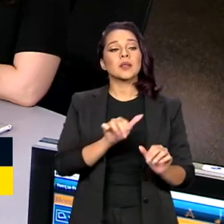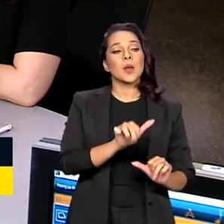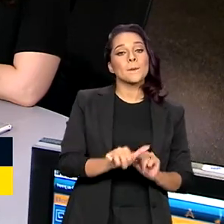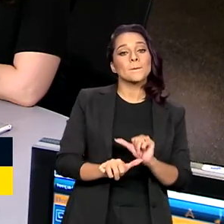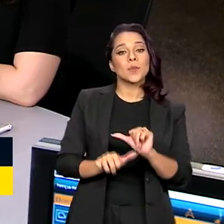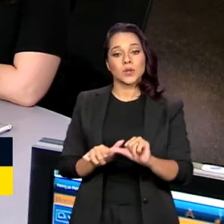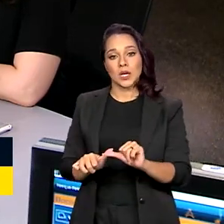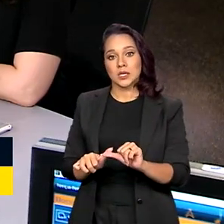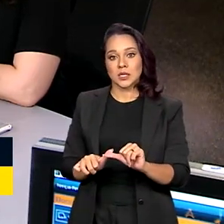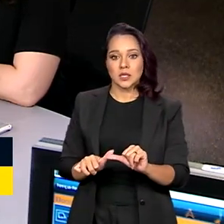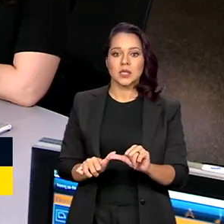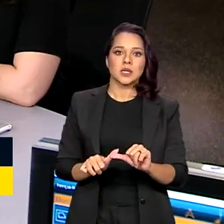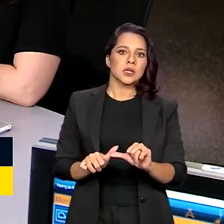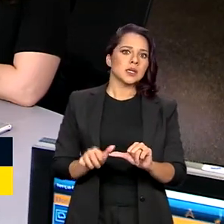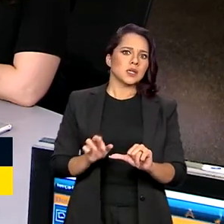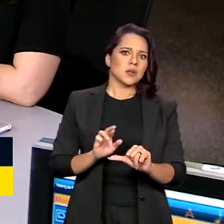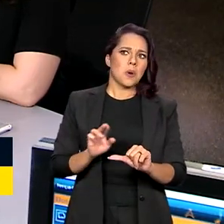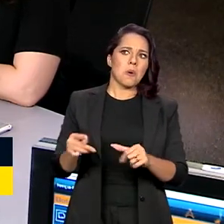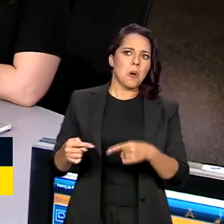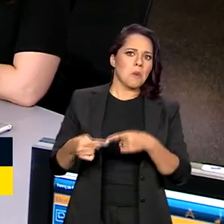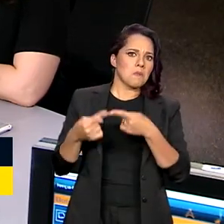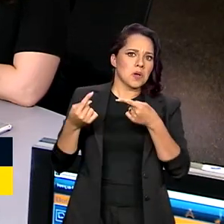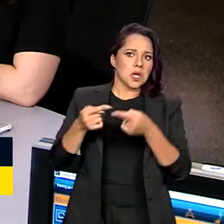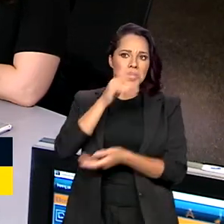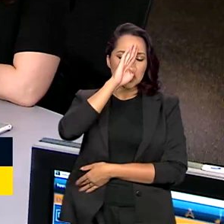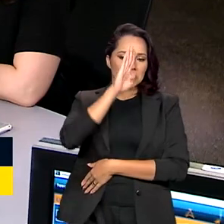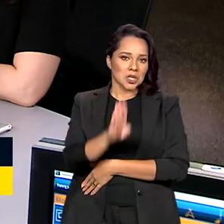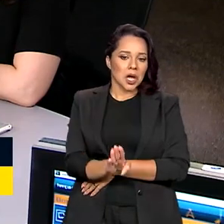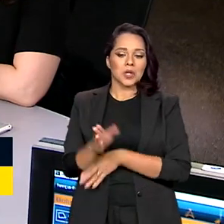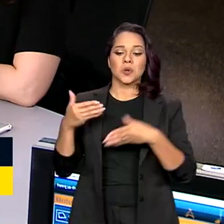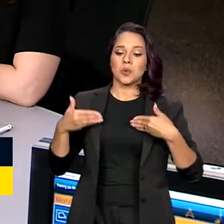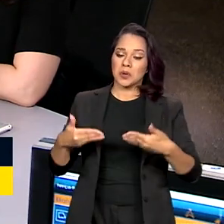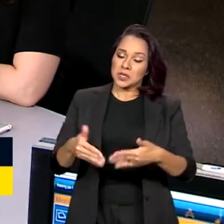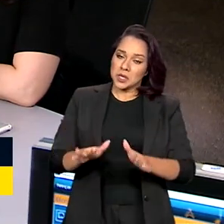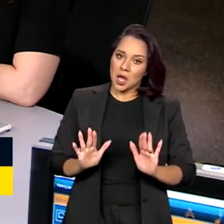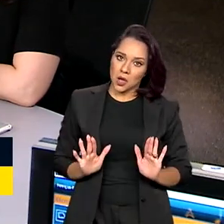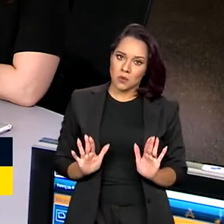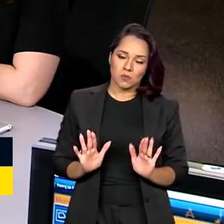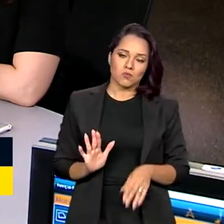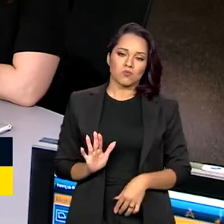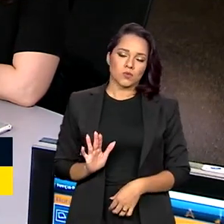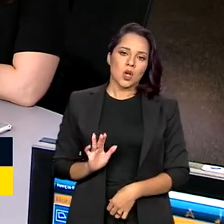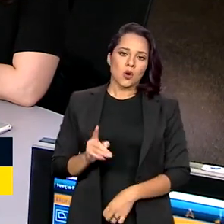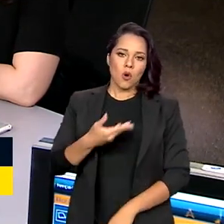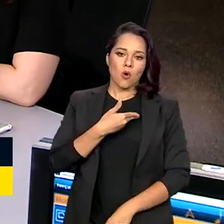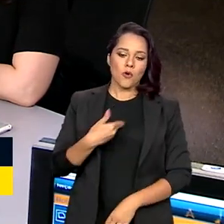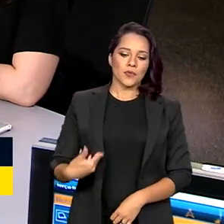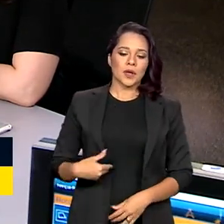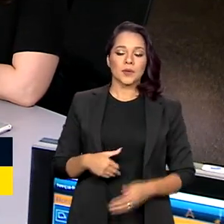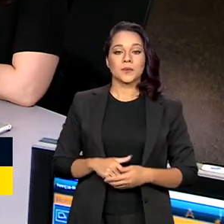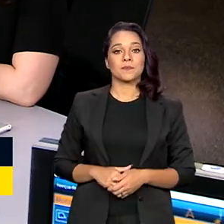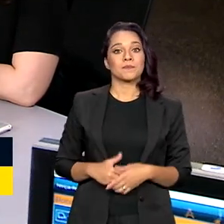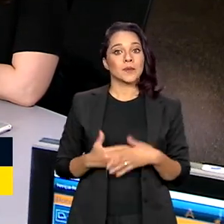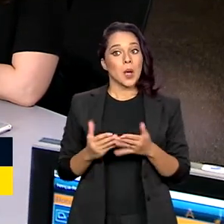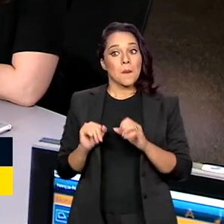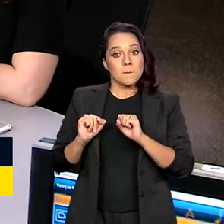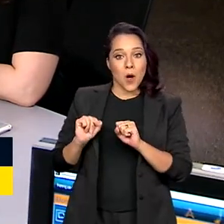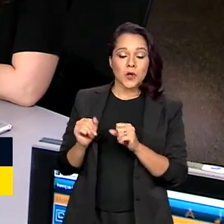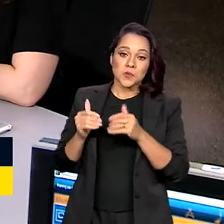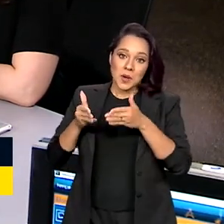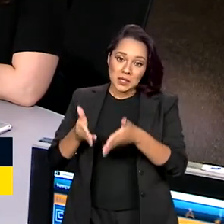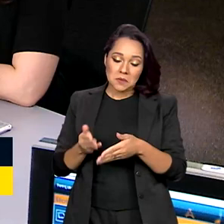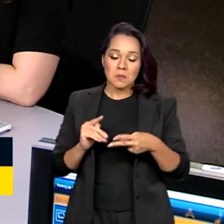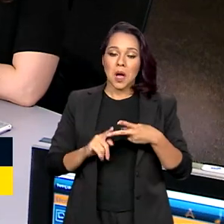transição, não tem relação direta com o ministério, com o governo. Podem